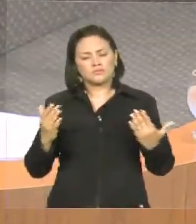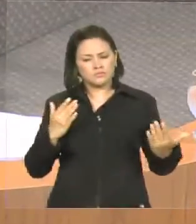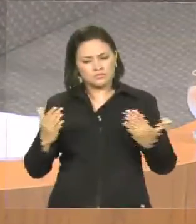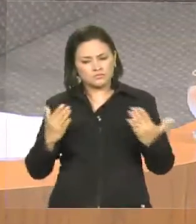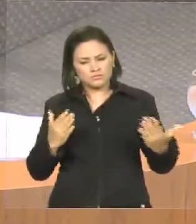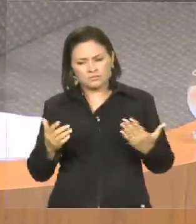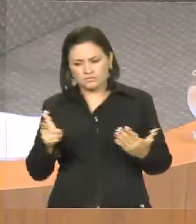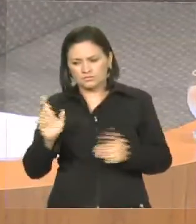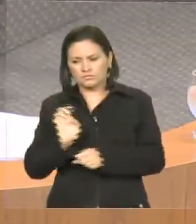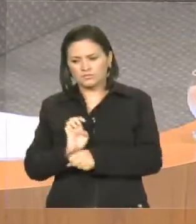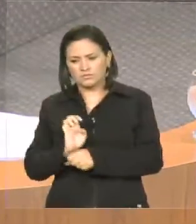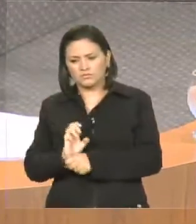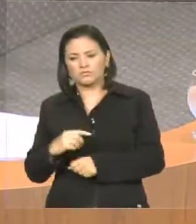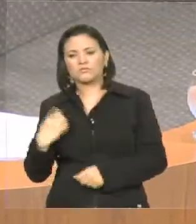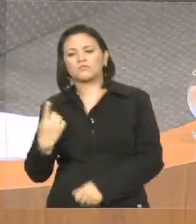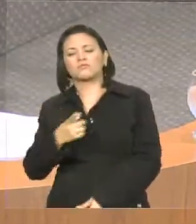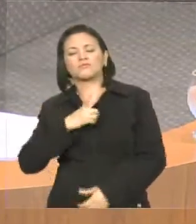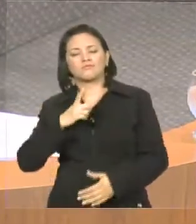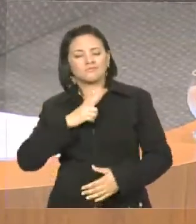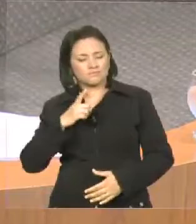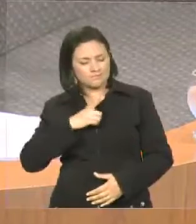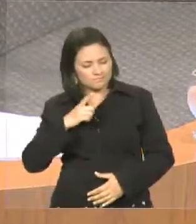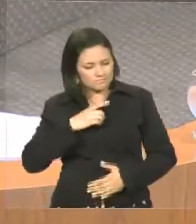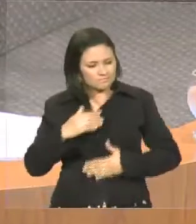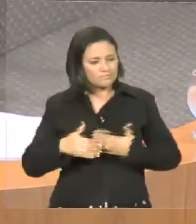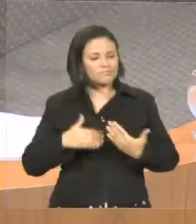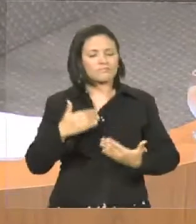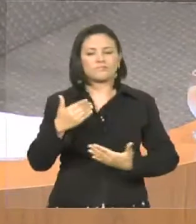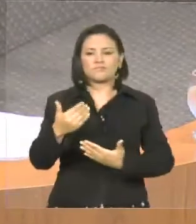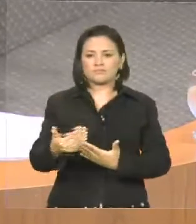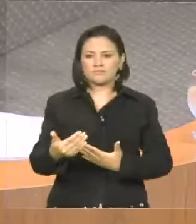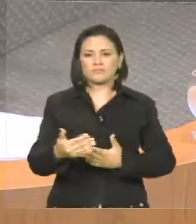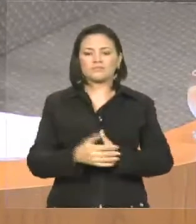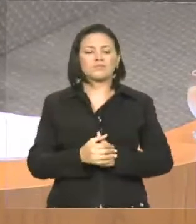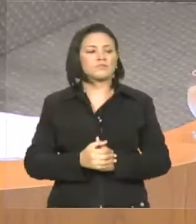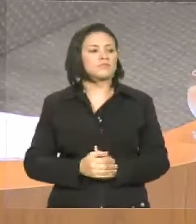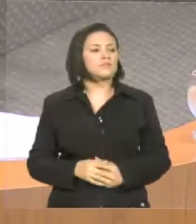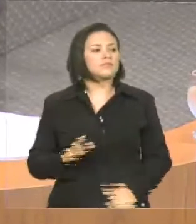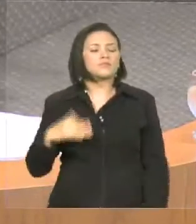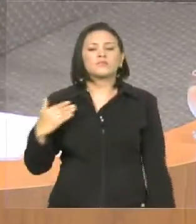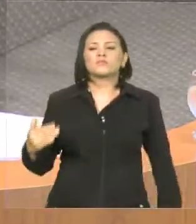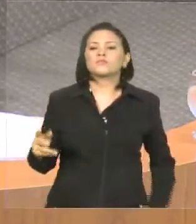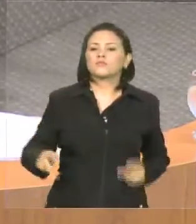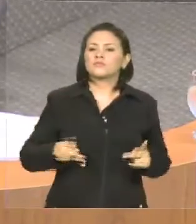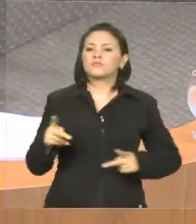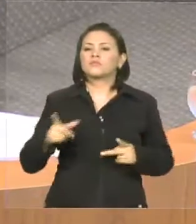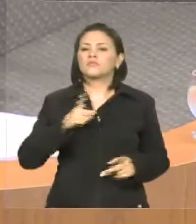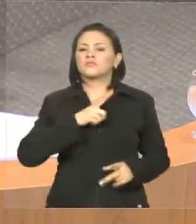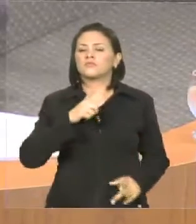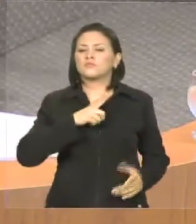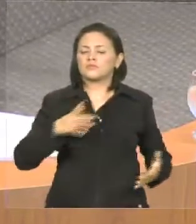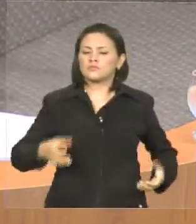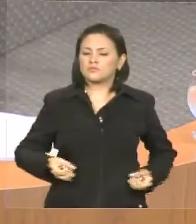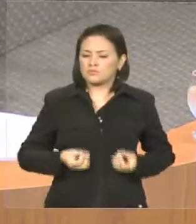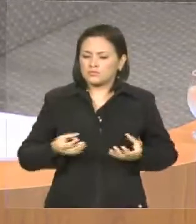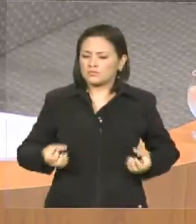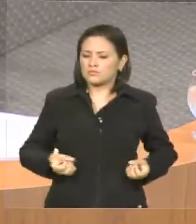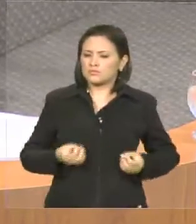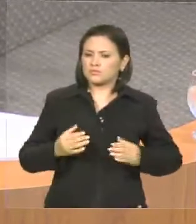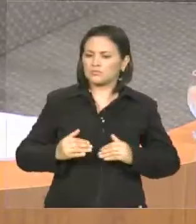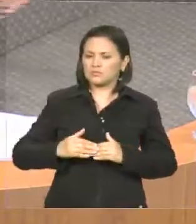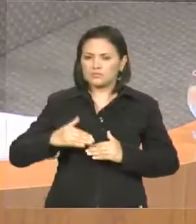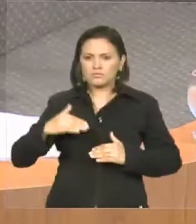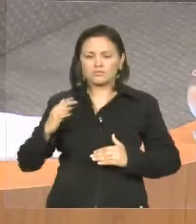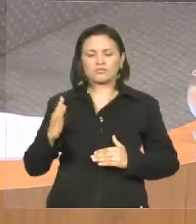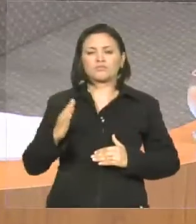os valores que nós temos que colocar, porque quando o povo tem uma autoestima elevada, isso favorece também a imagem dele lá